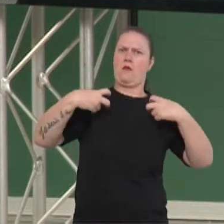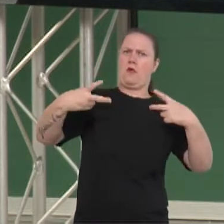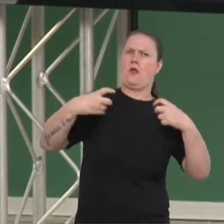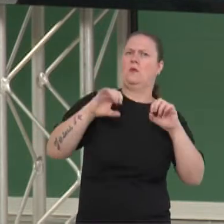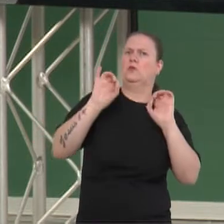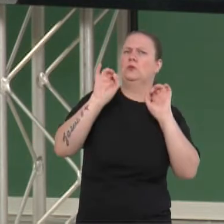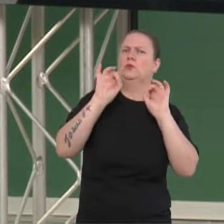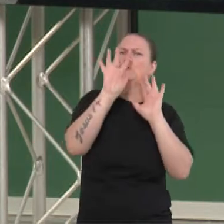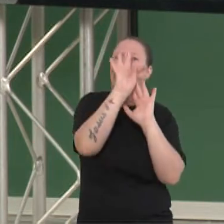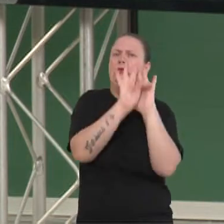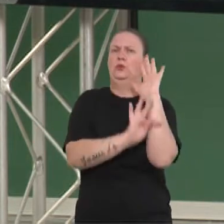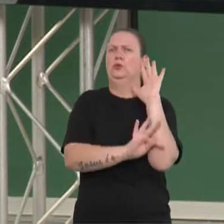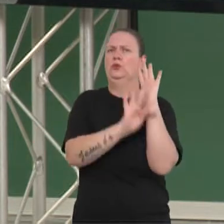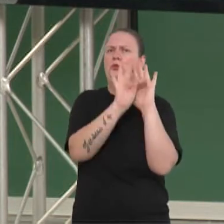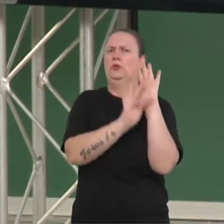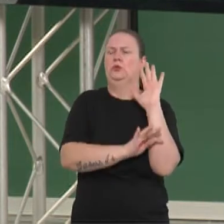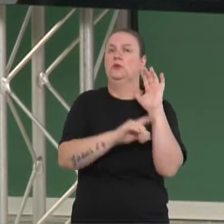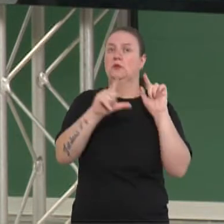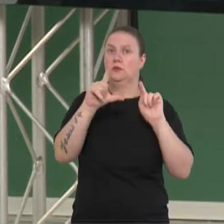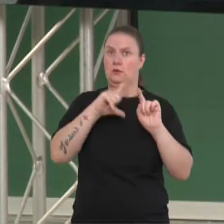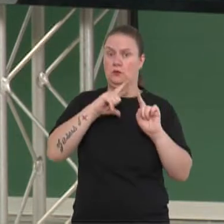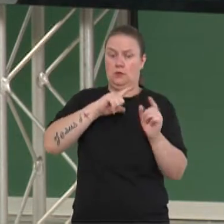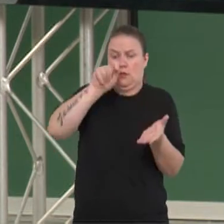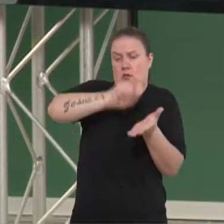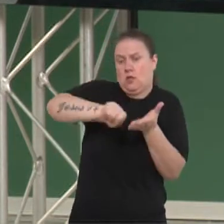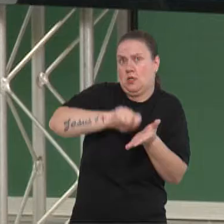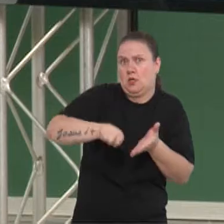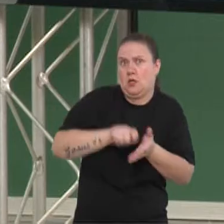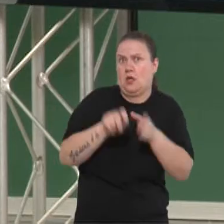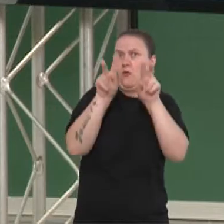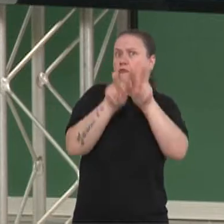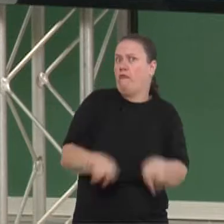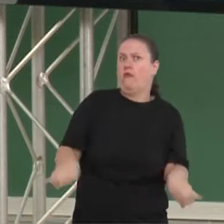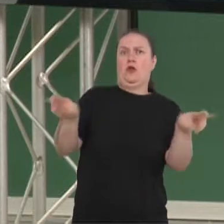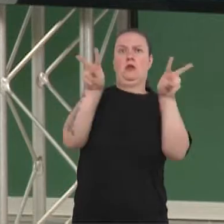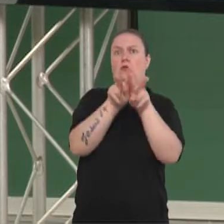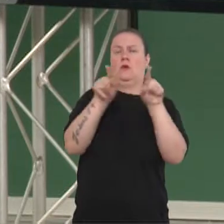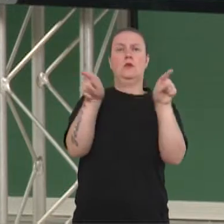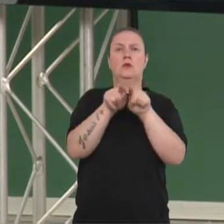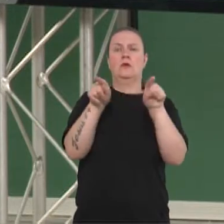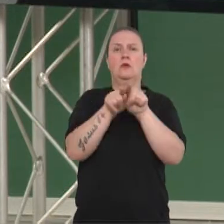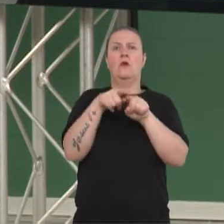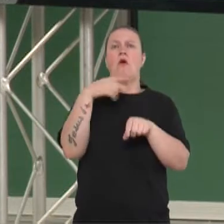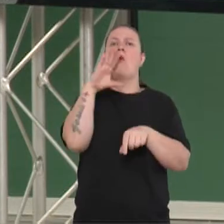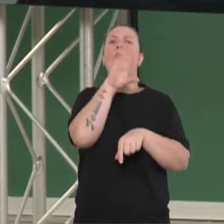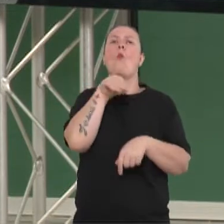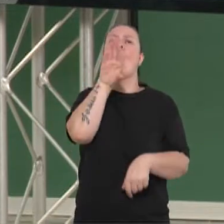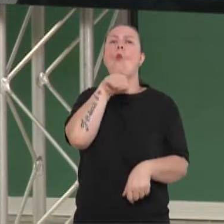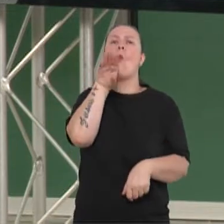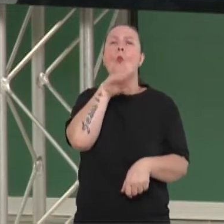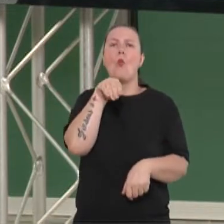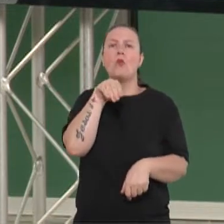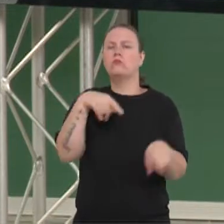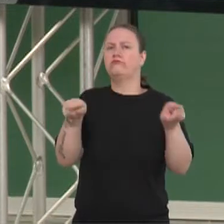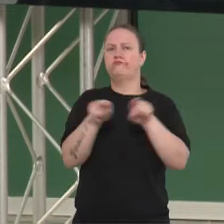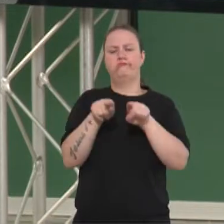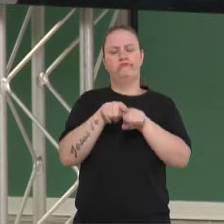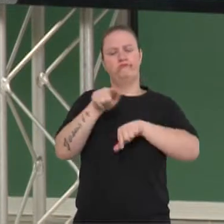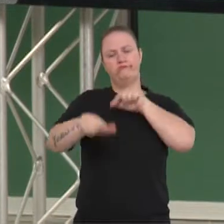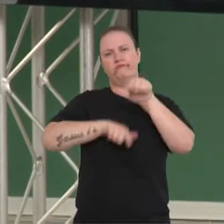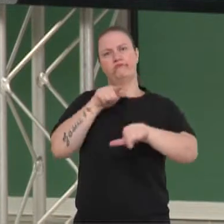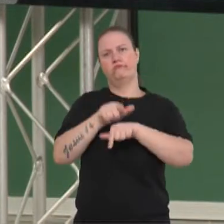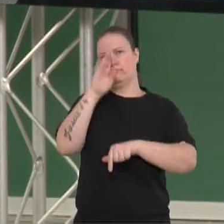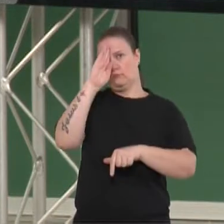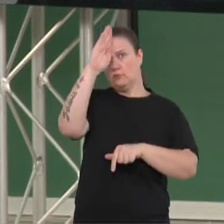tá? Os textos se dividem em textos escritos, visuais e também orais. E hoje nós vamos trabalhar principalmente